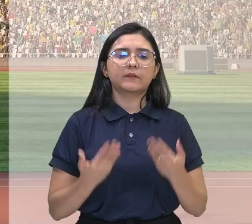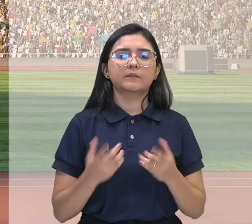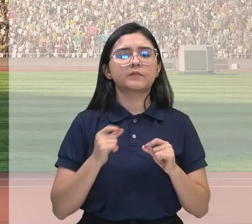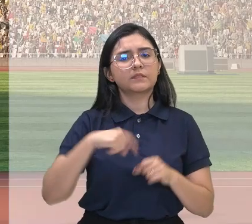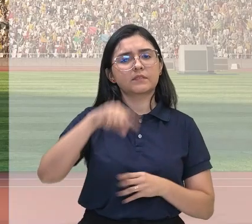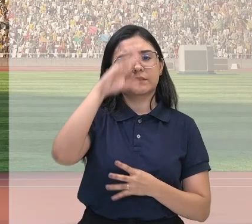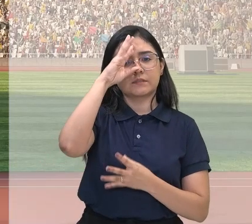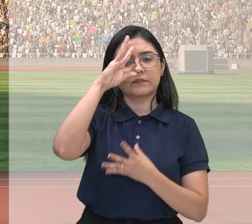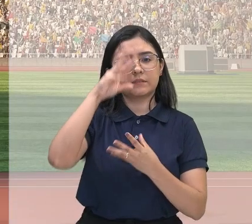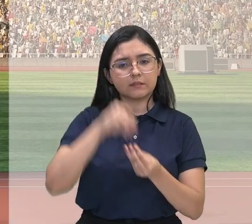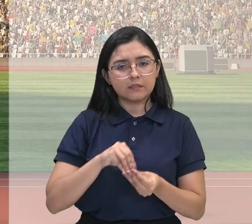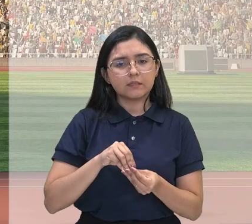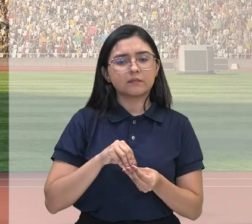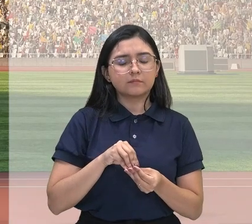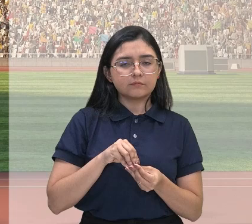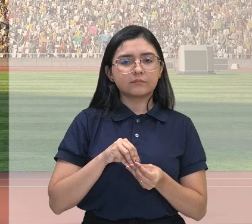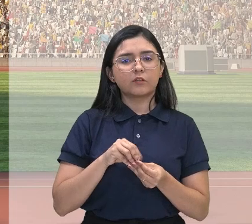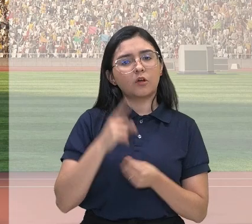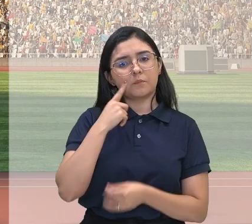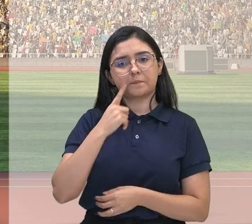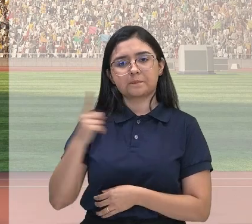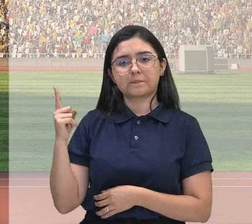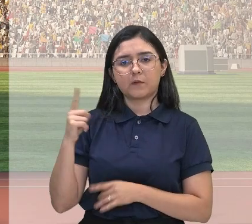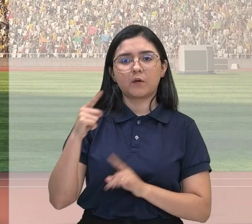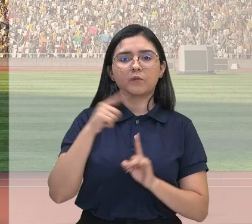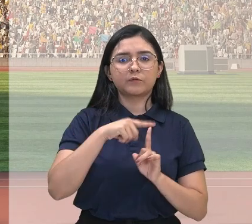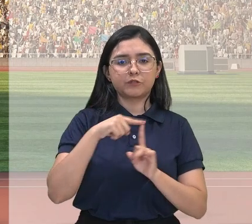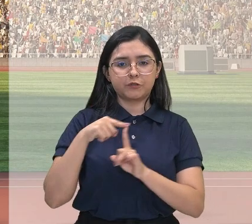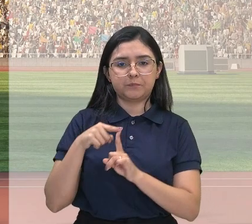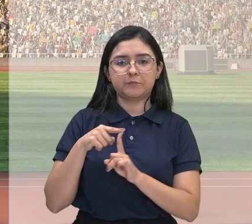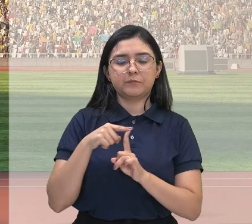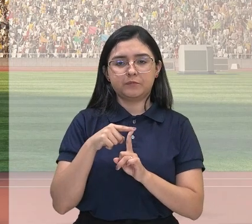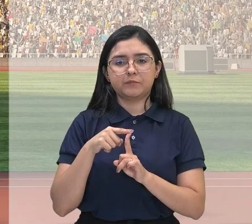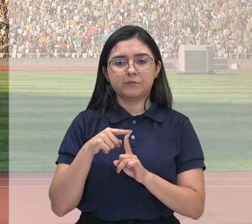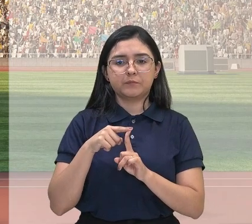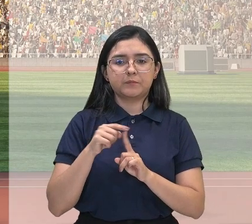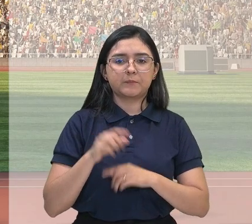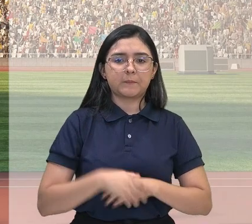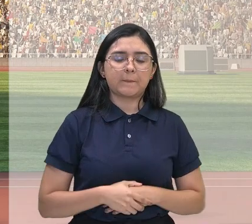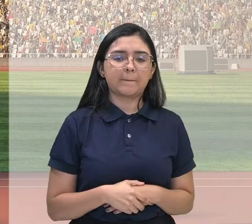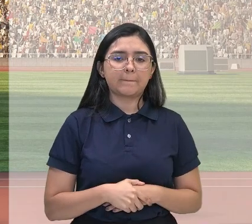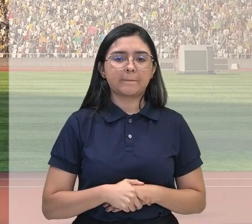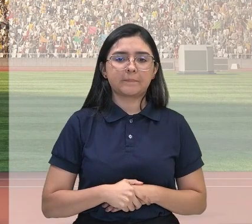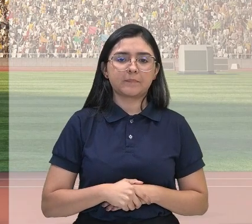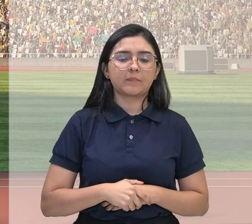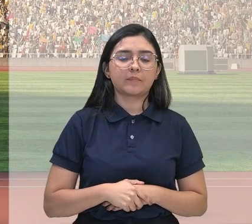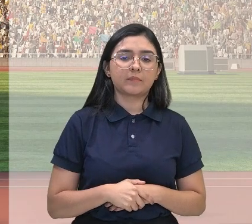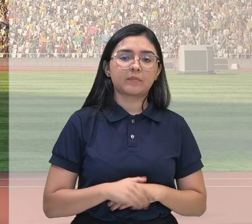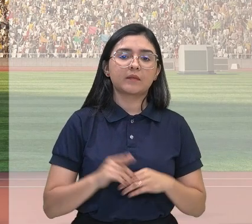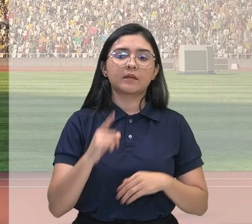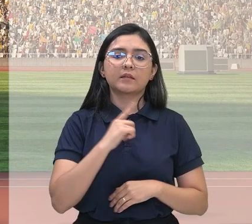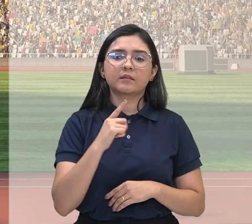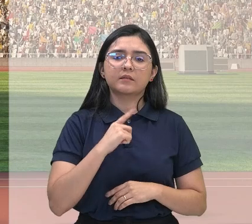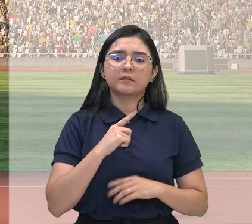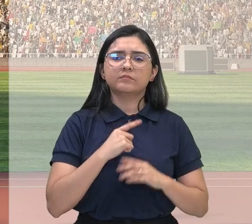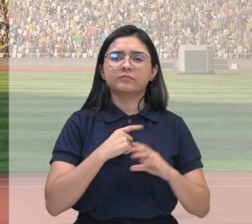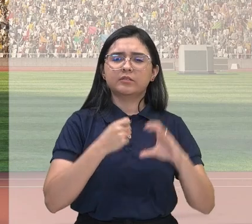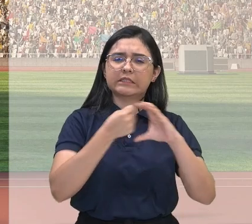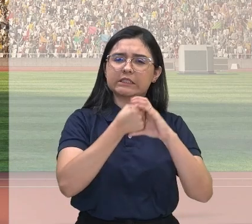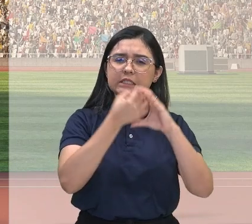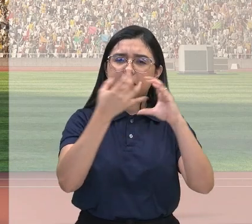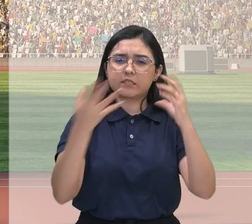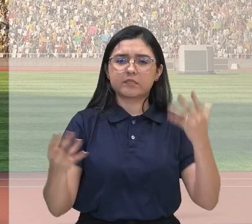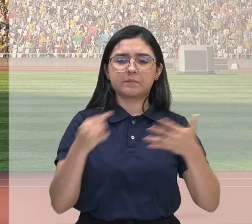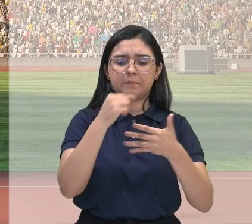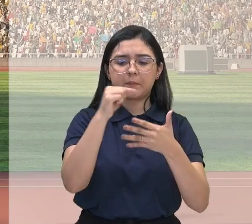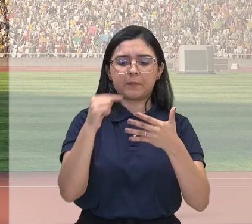clarearem um pouco mais o entendimento, trouxe aí a imagem, olha, esse é o salto com vara, que tem todas essas características que